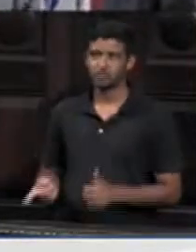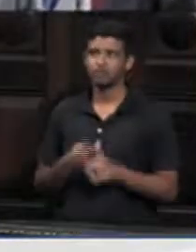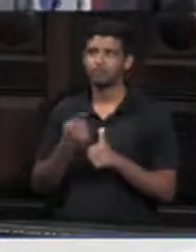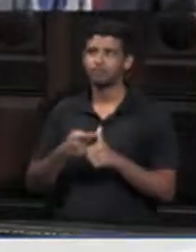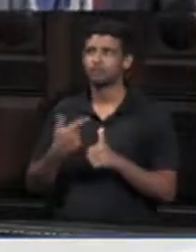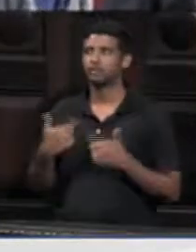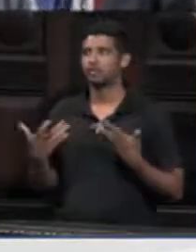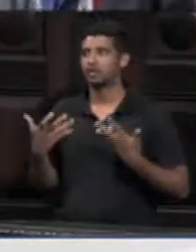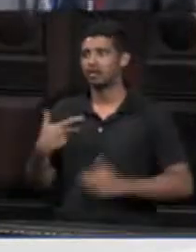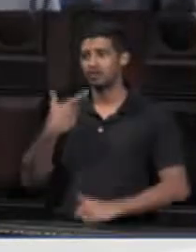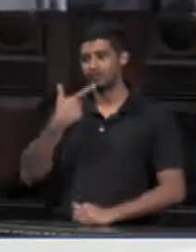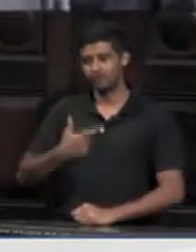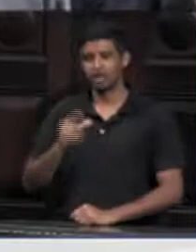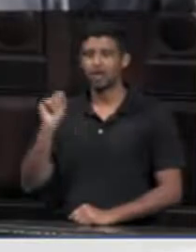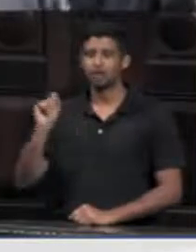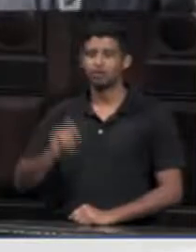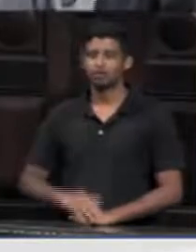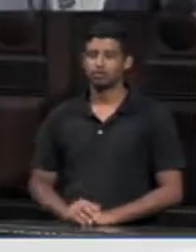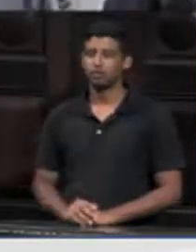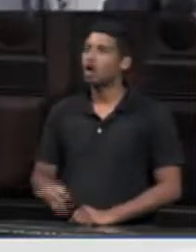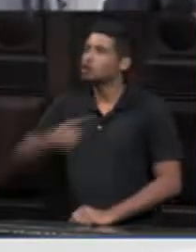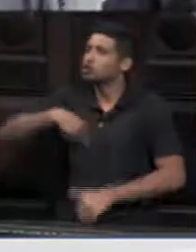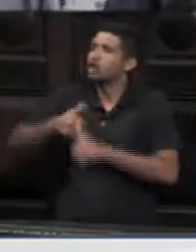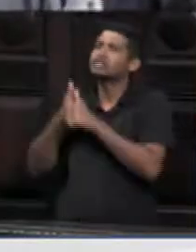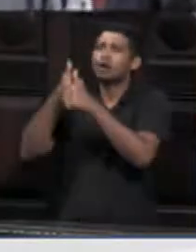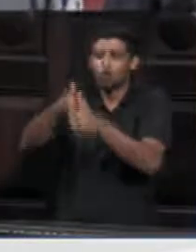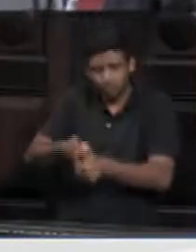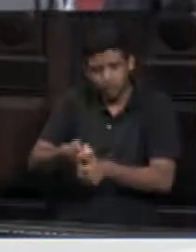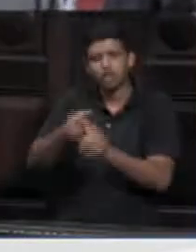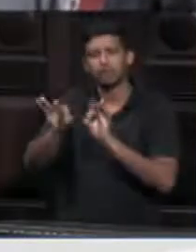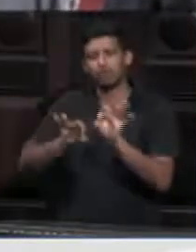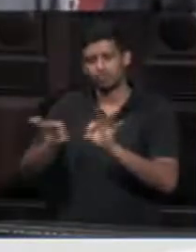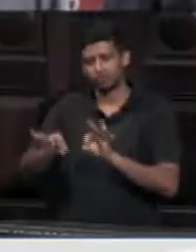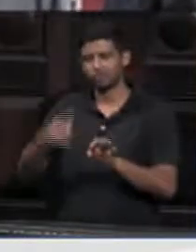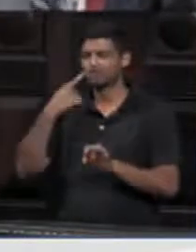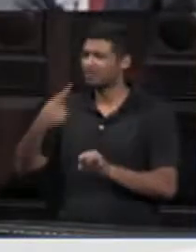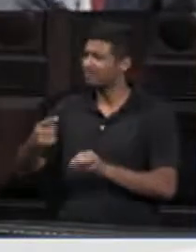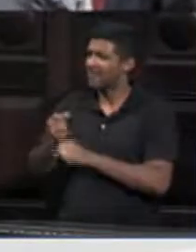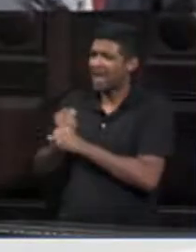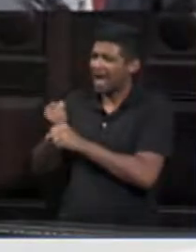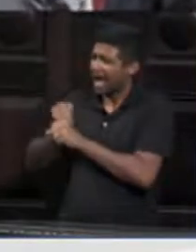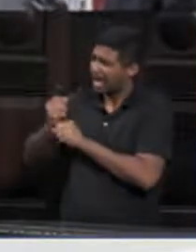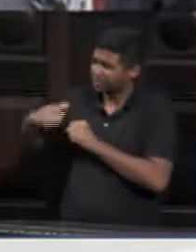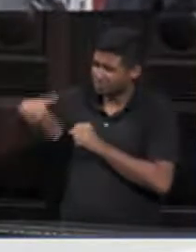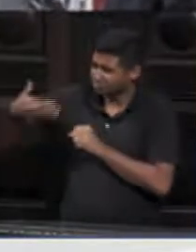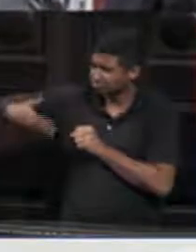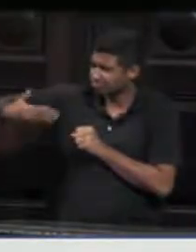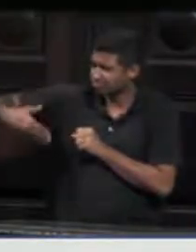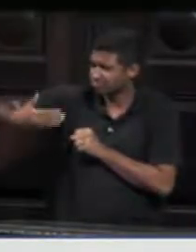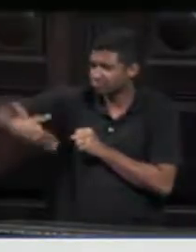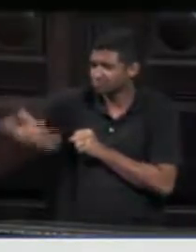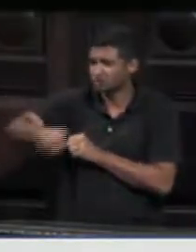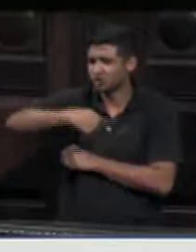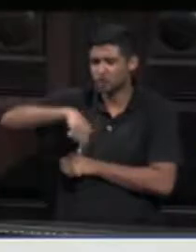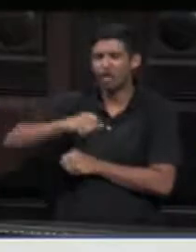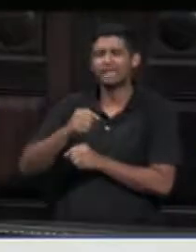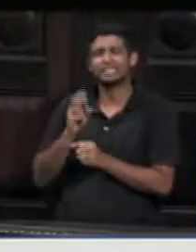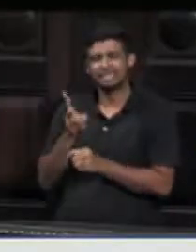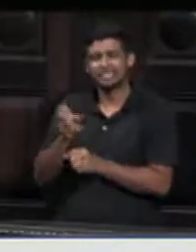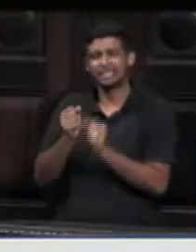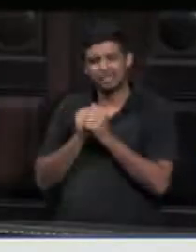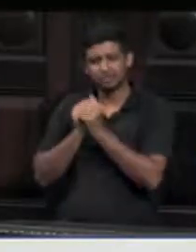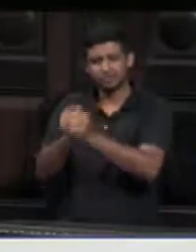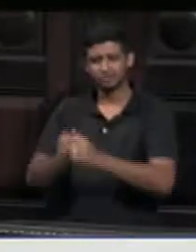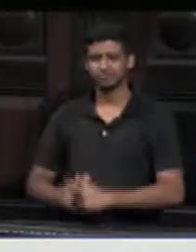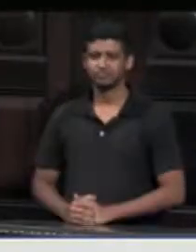dizer que temos acompanhado esse projeto ao longo desses últimos anos. Numa